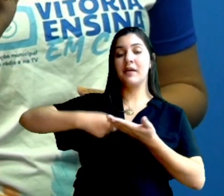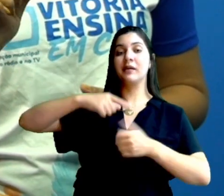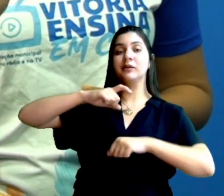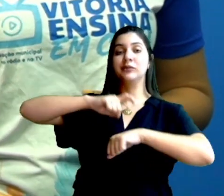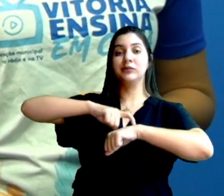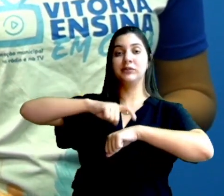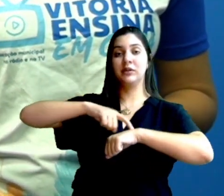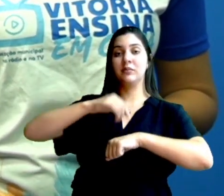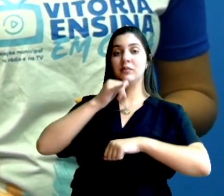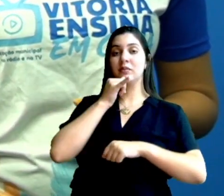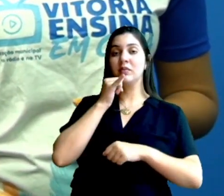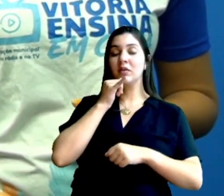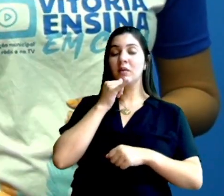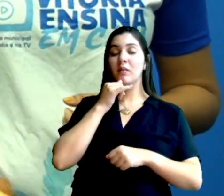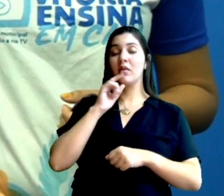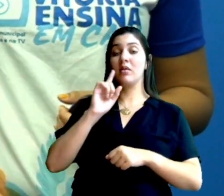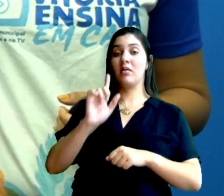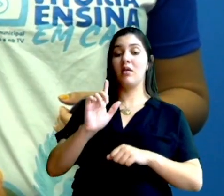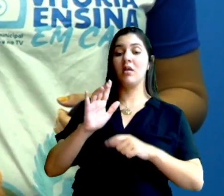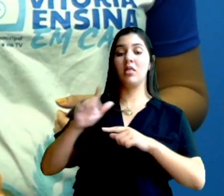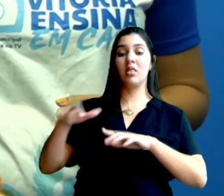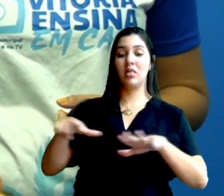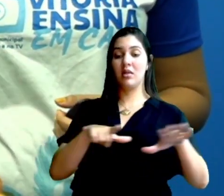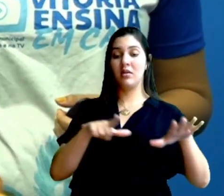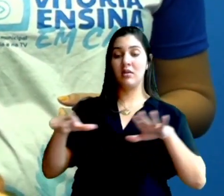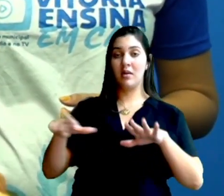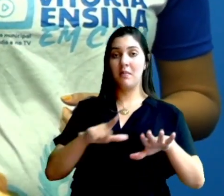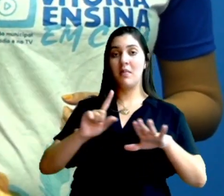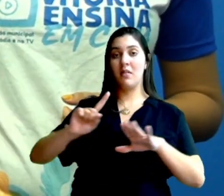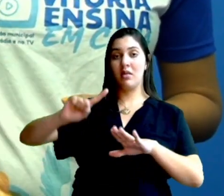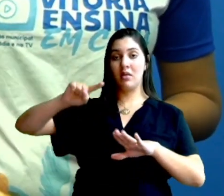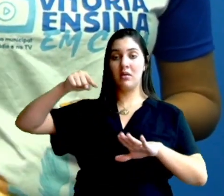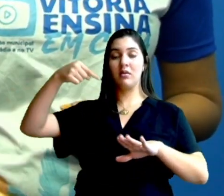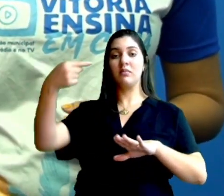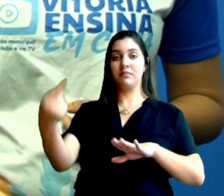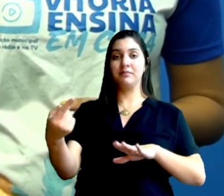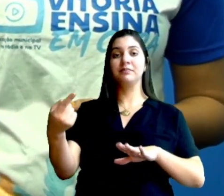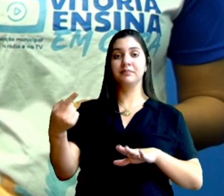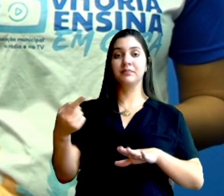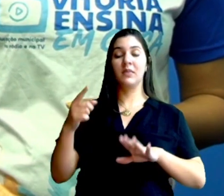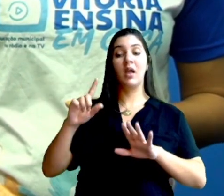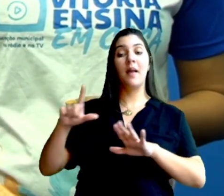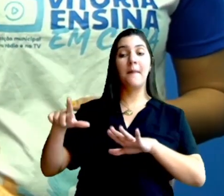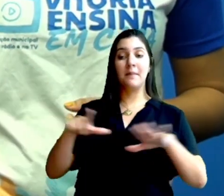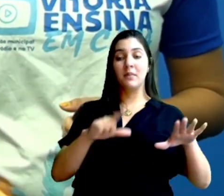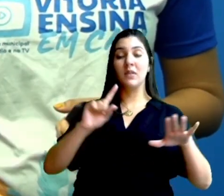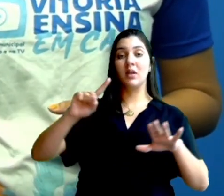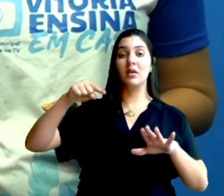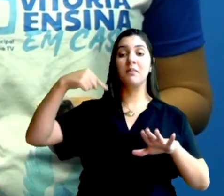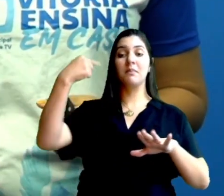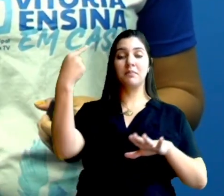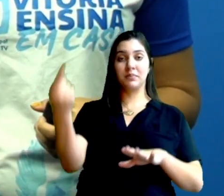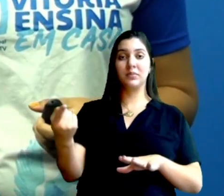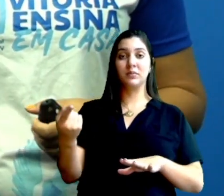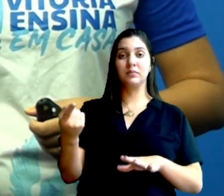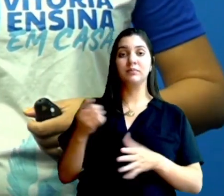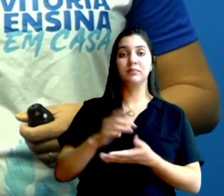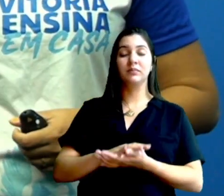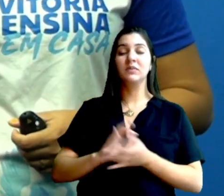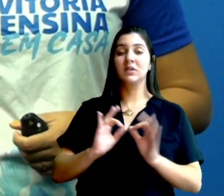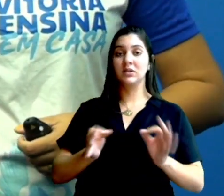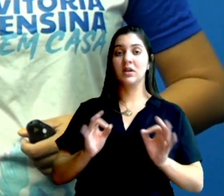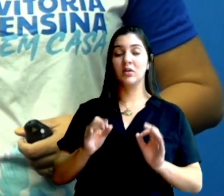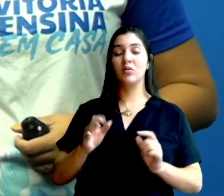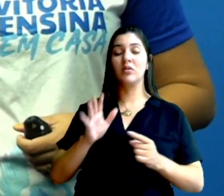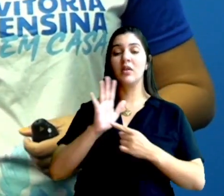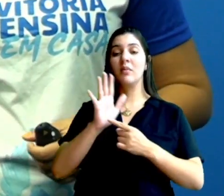aí, ó, que diz la semana que viene. Então, é a próxima semana, a semana que vem, certo? Então,